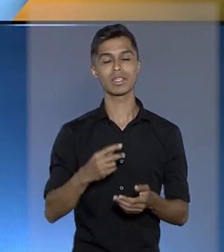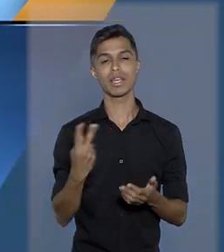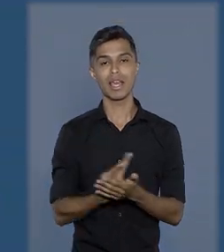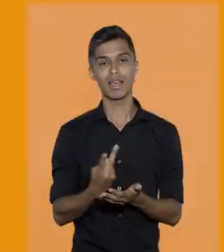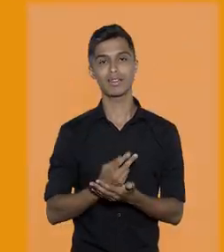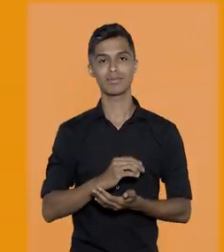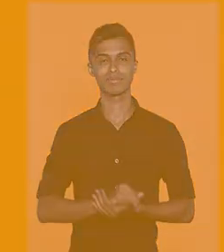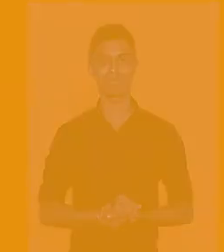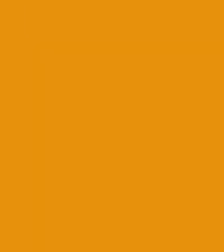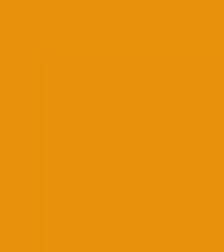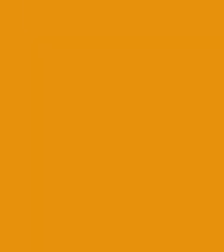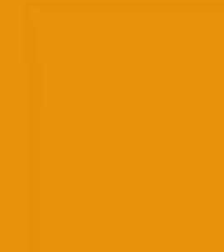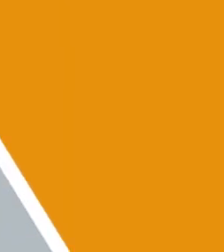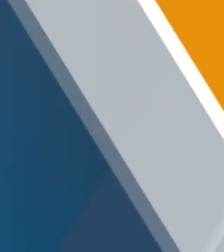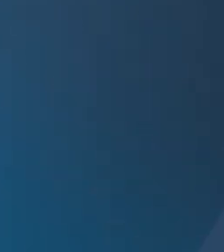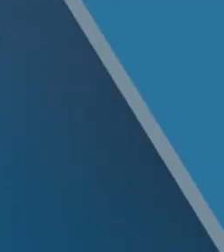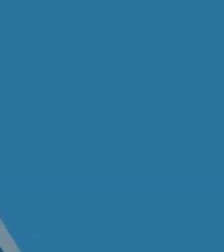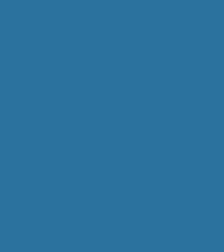agora